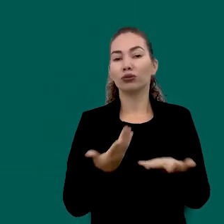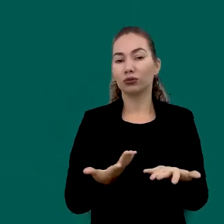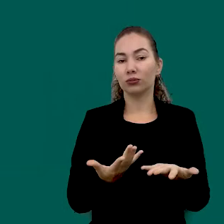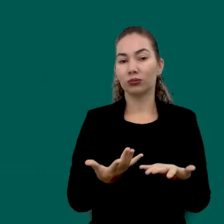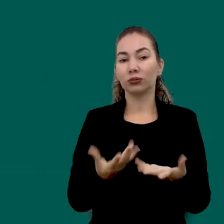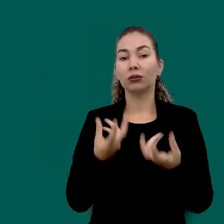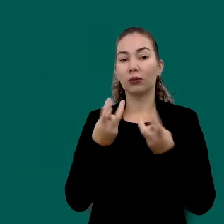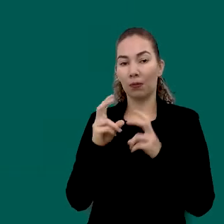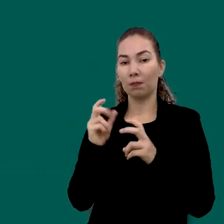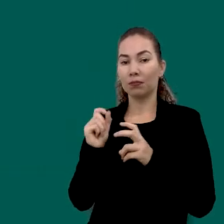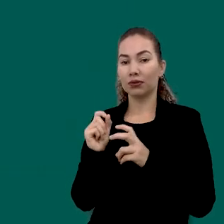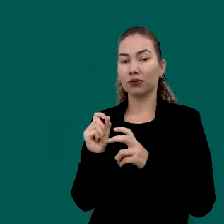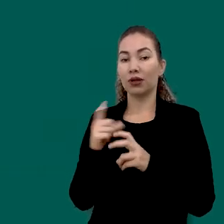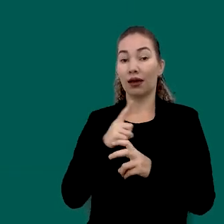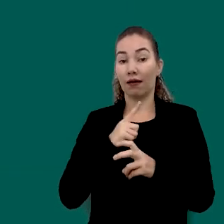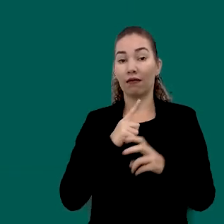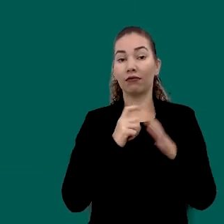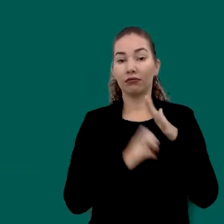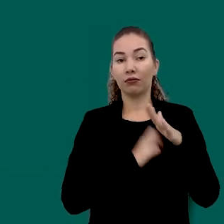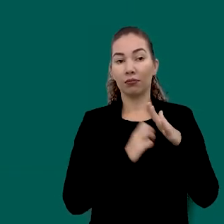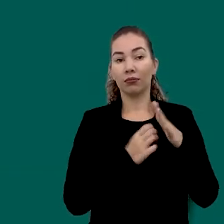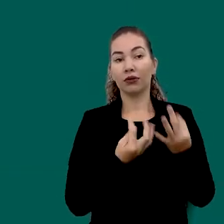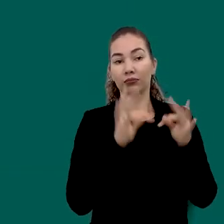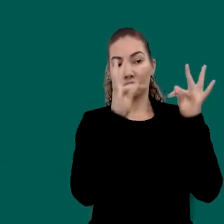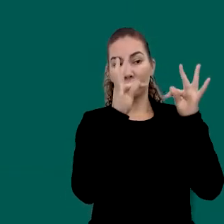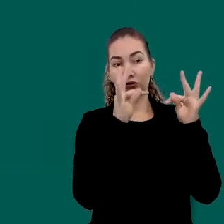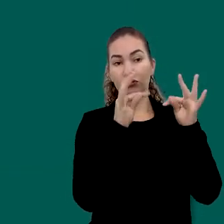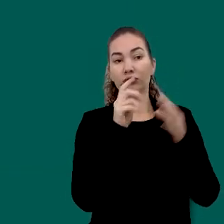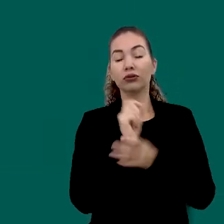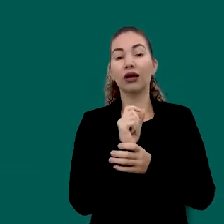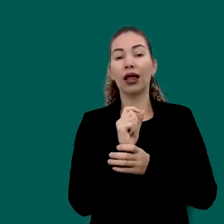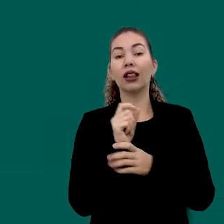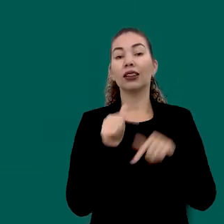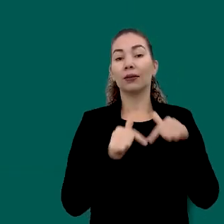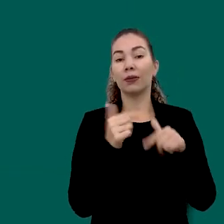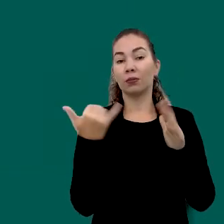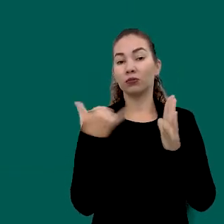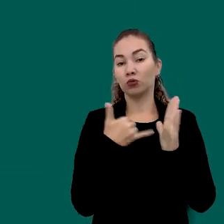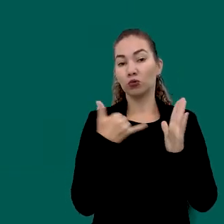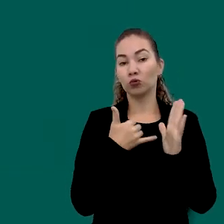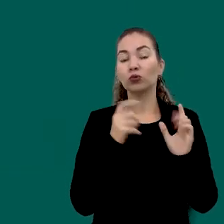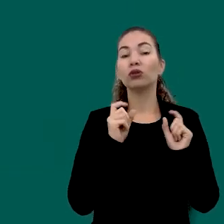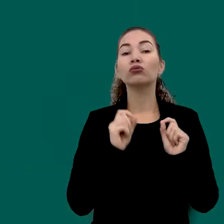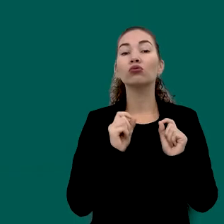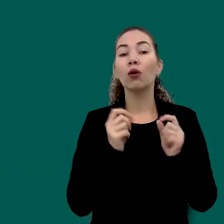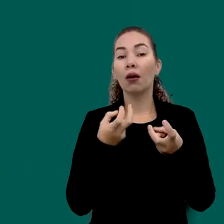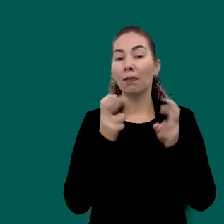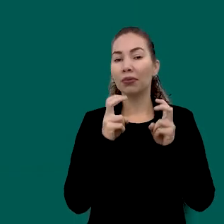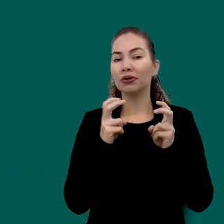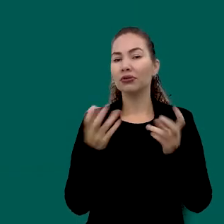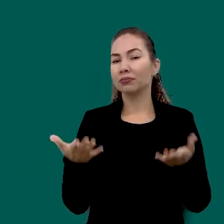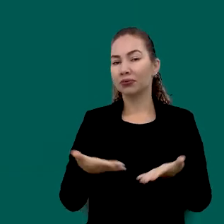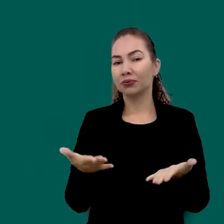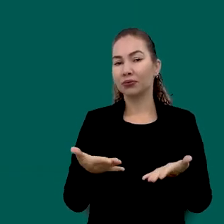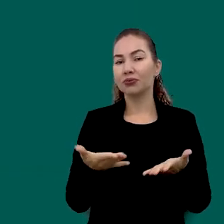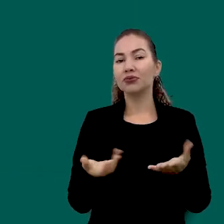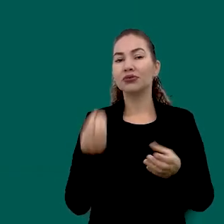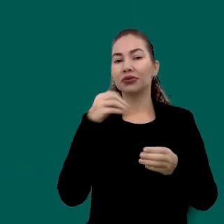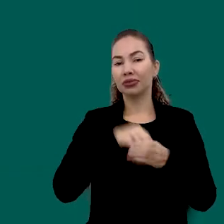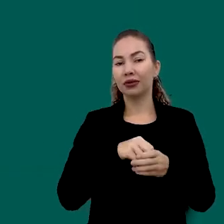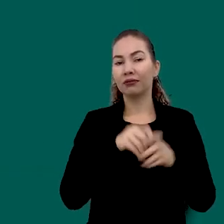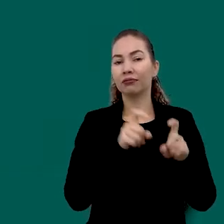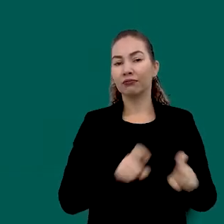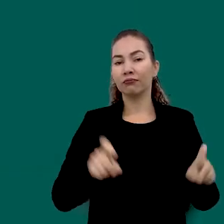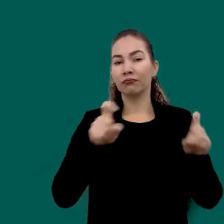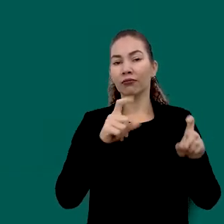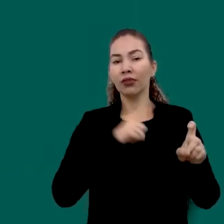gente tem percebido, eu tenho uma empresa de tecnologia, nós trabalhamos muito com dados, tá? Uhum. A gente percebe o seguinte hoje dentro do digital. Ele tem